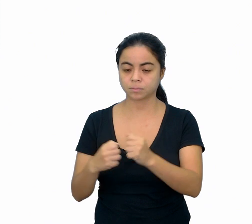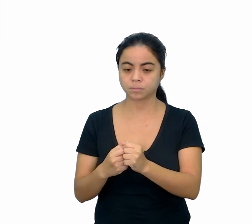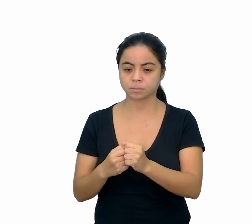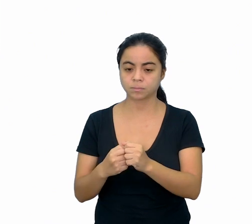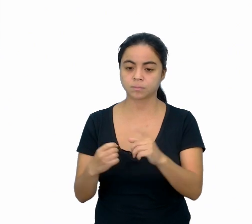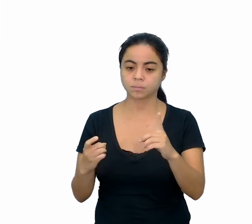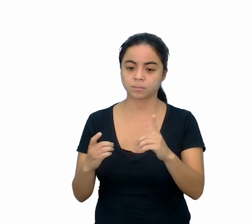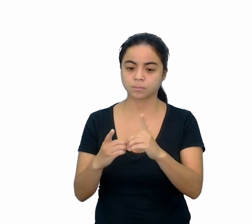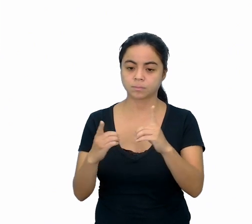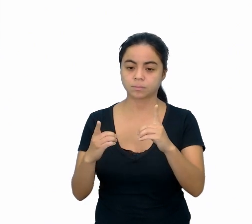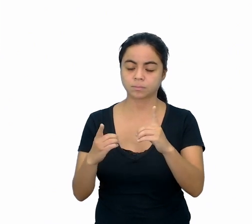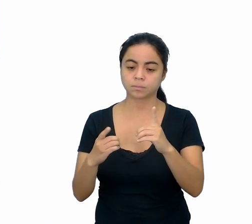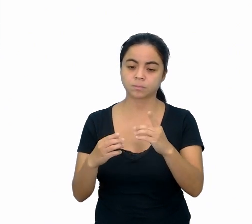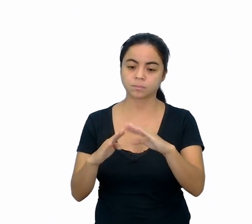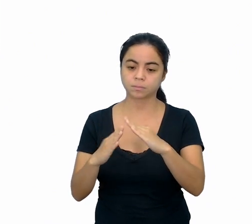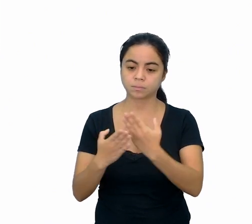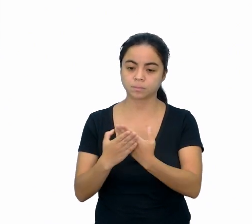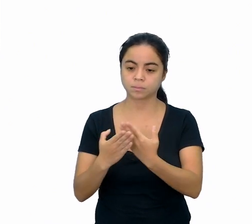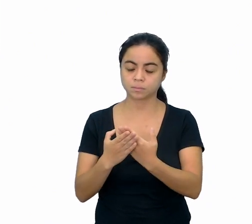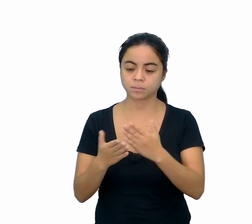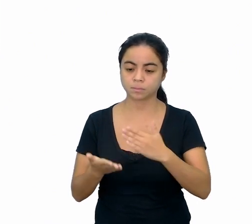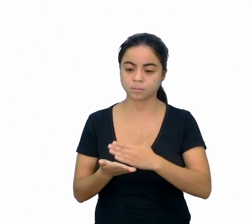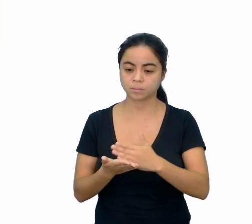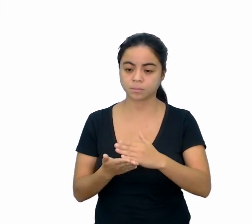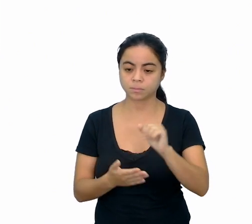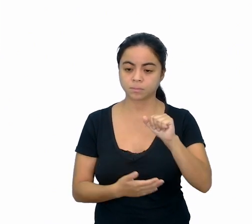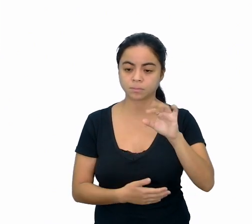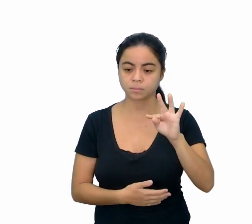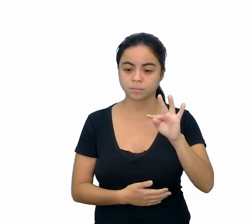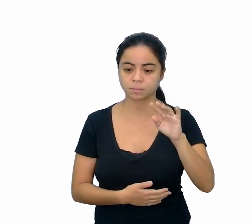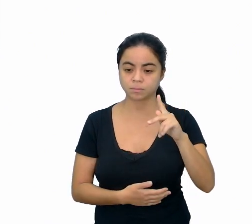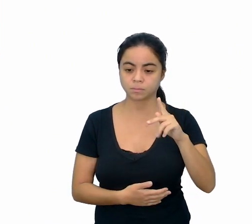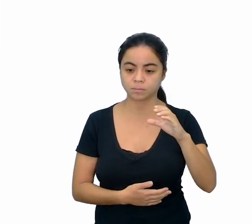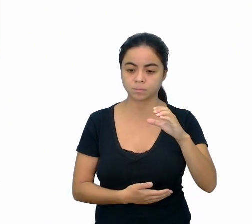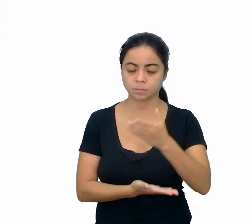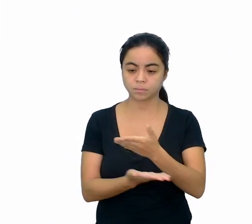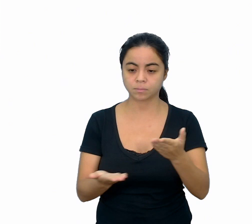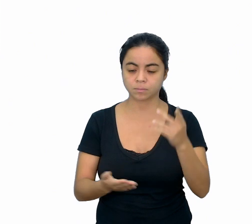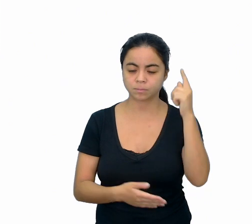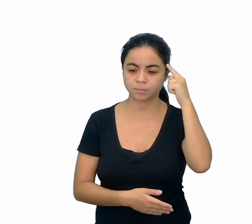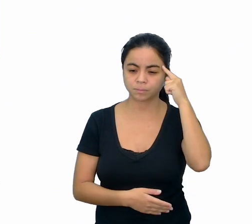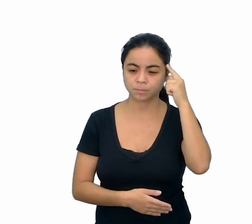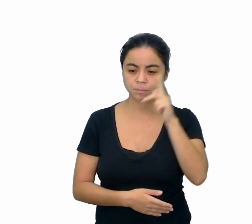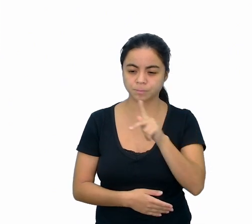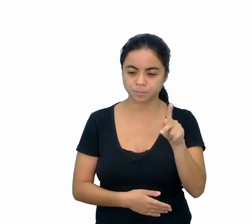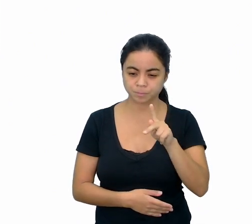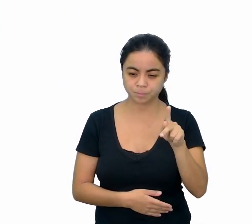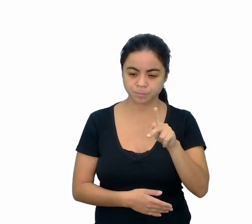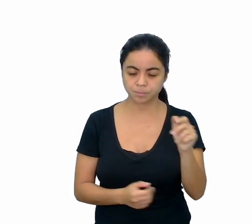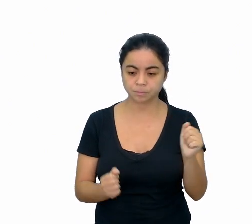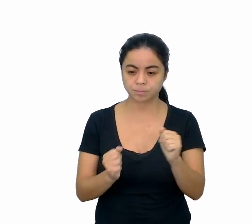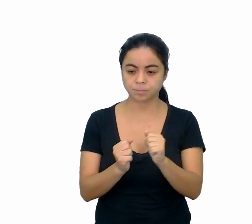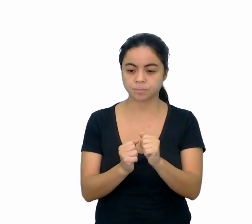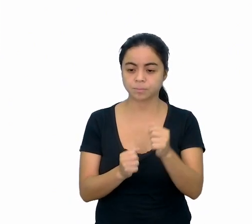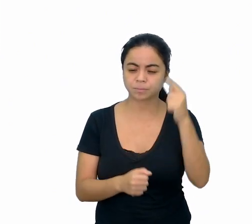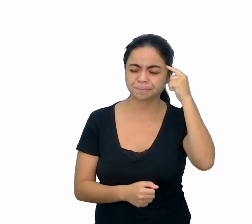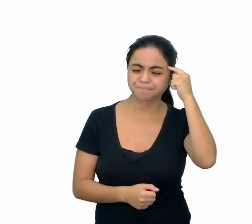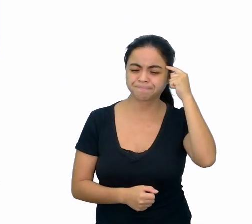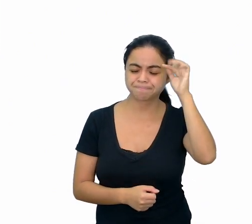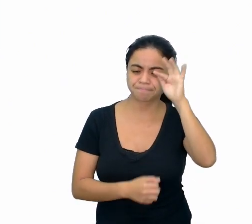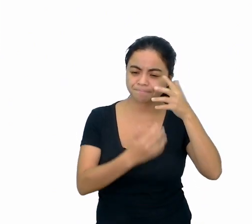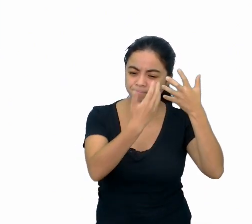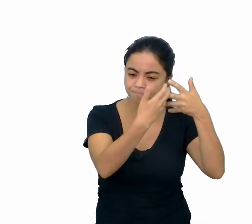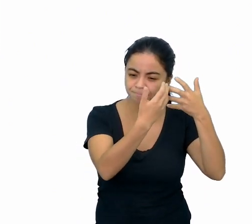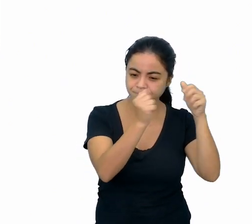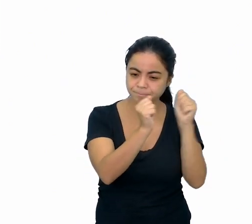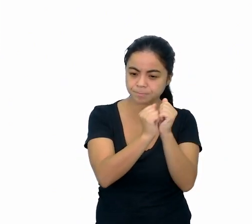na escola durante a TPC, para vocês, professores, pensarem junto com os seus pares. Então, vamos